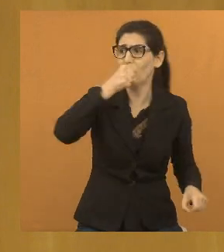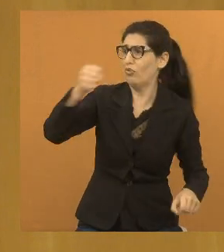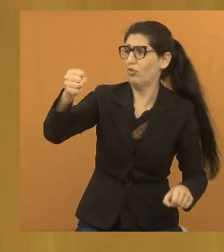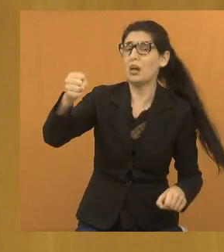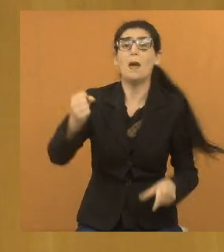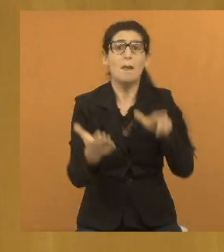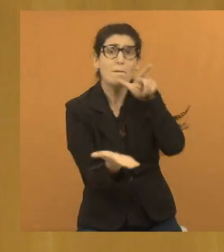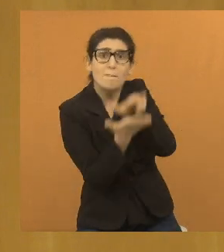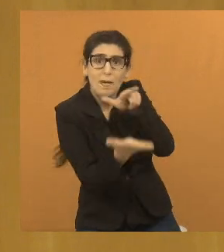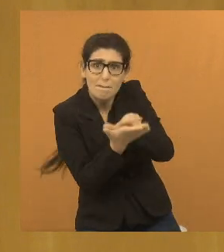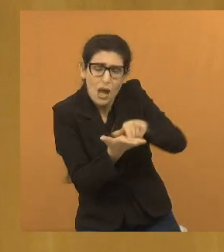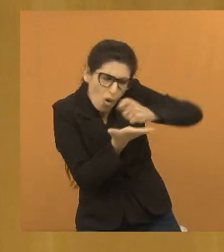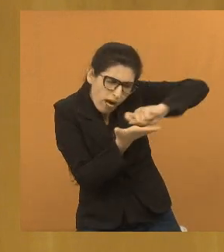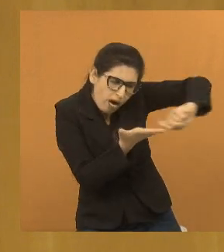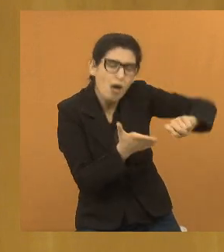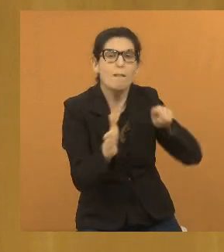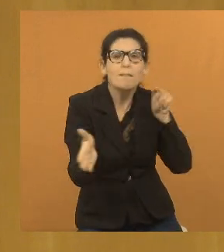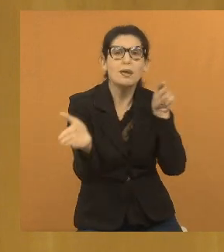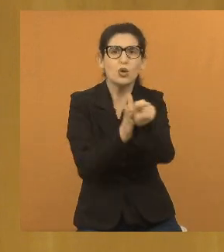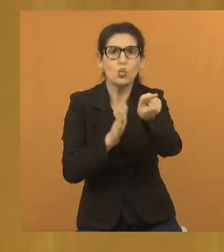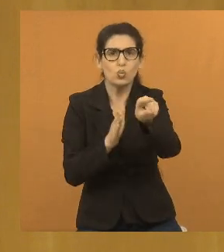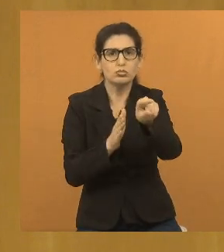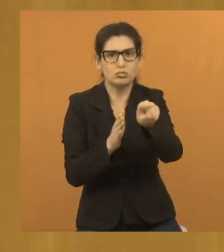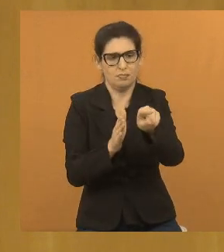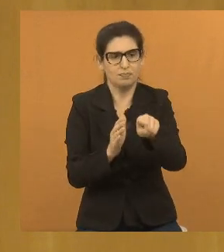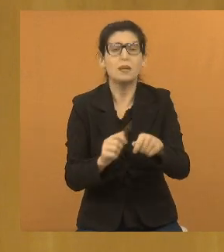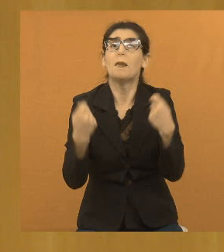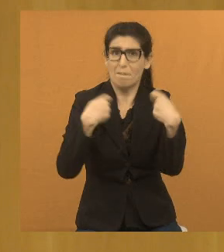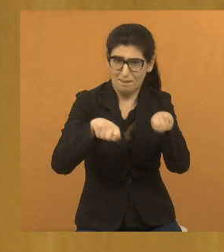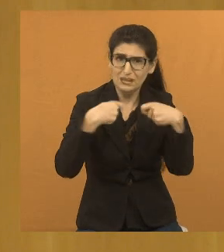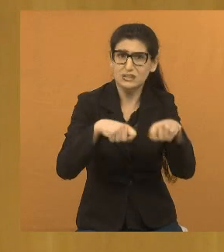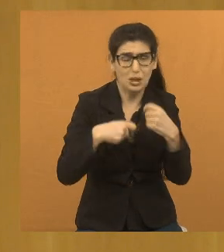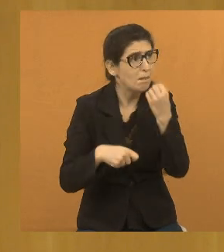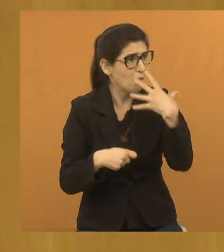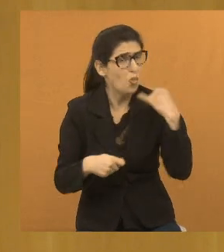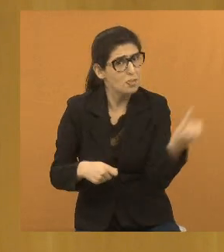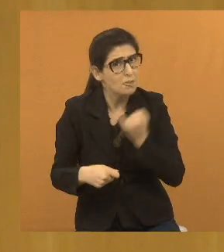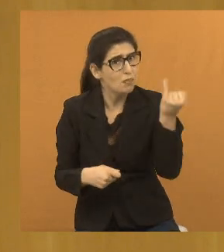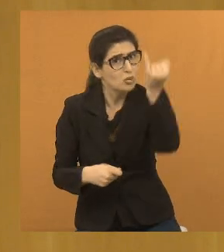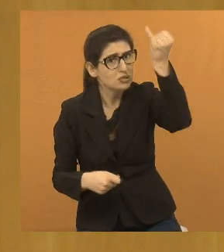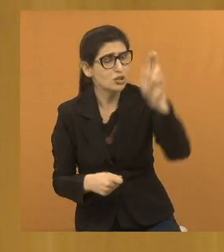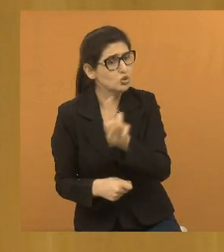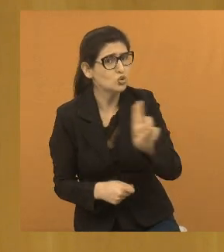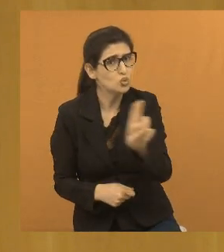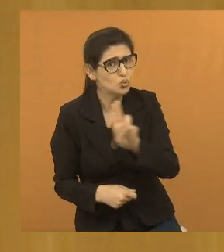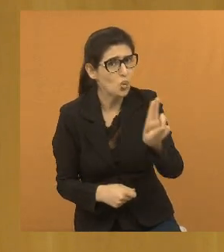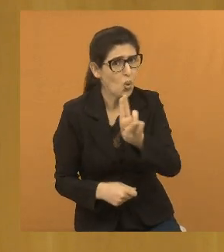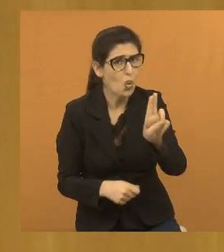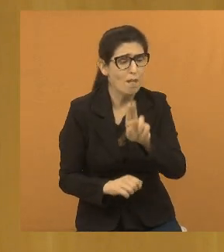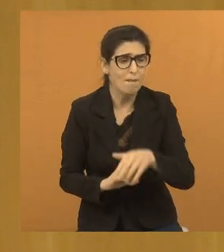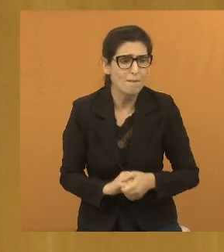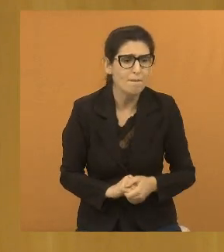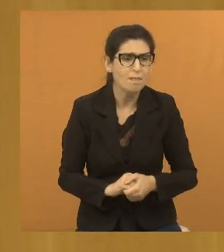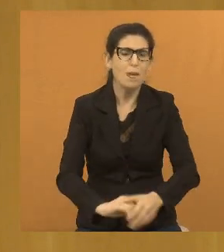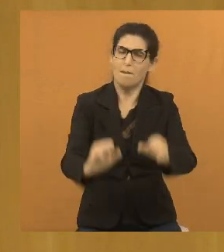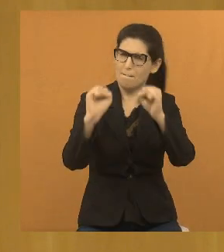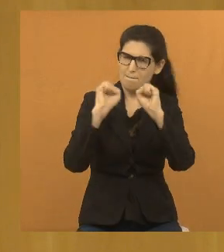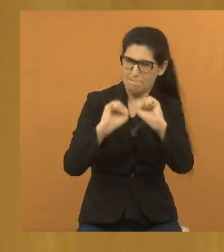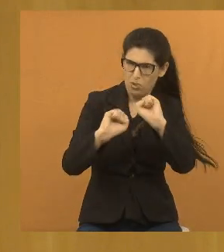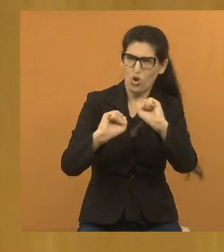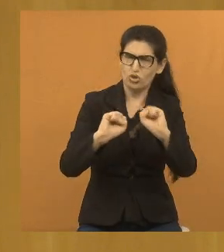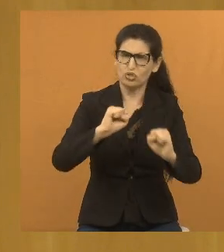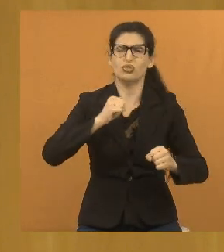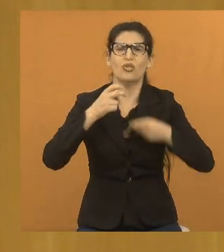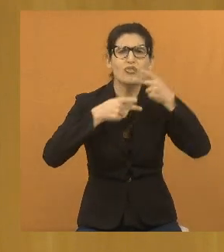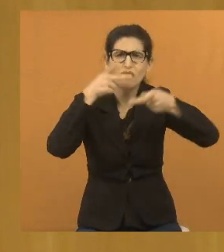sua pergunta. A gente pede que a pessoa se identifique com o nome e que, caso queira, pode fazer o uso da palavra.